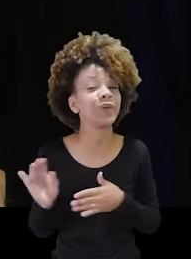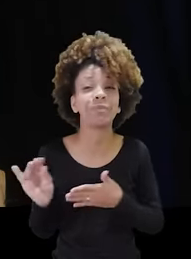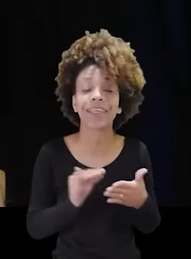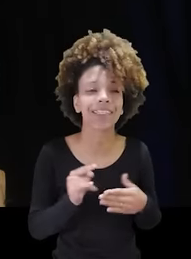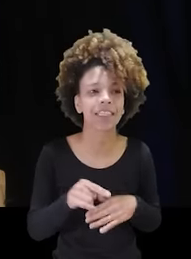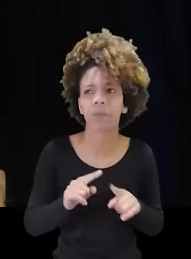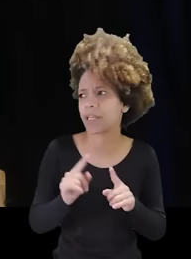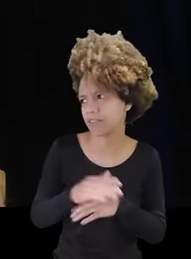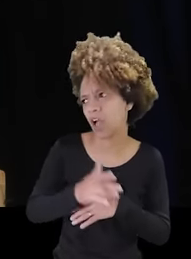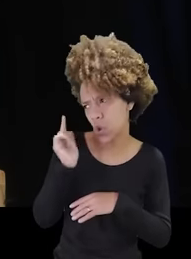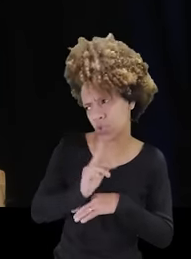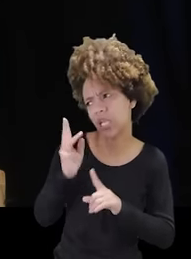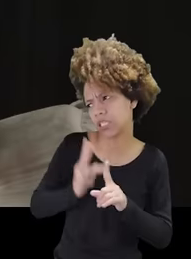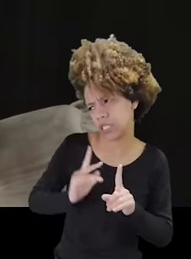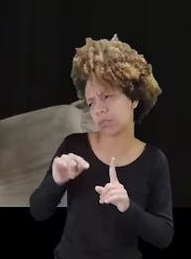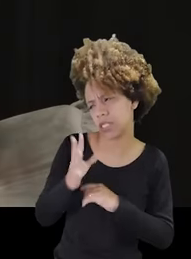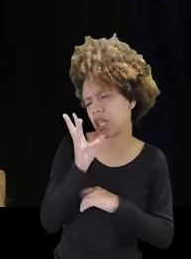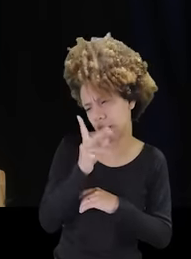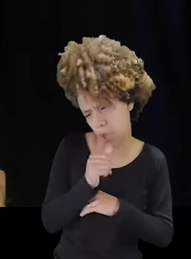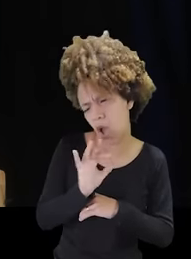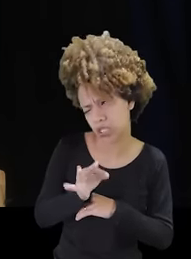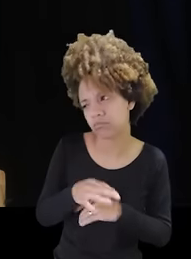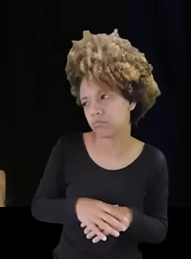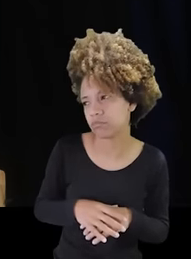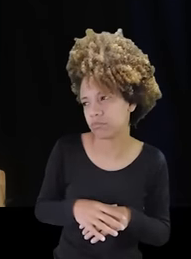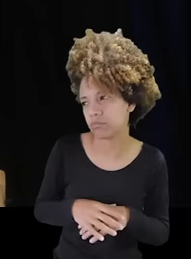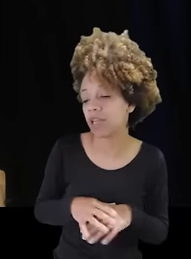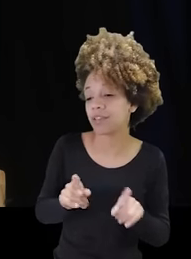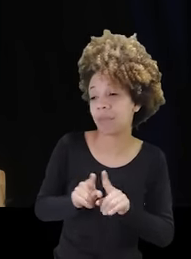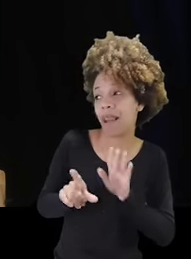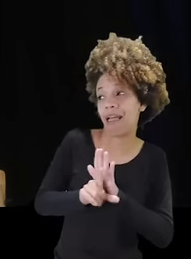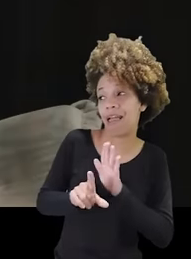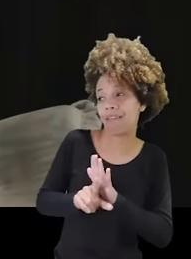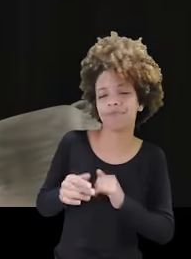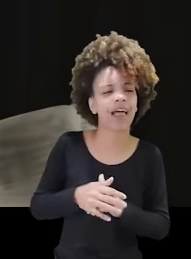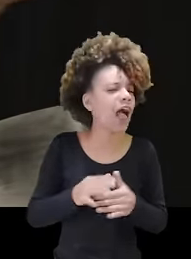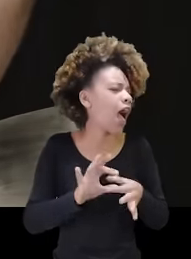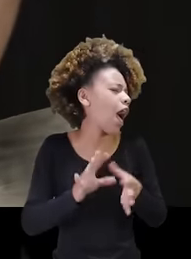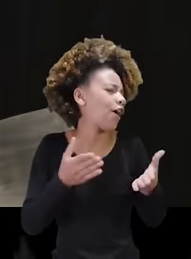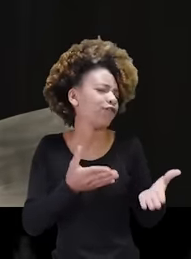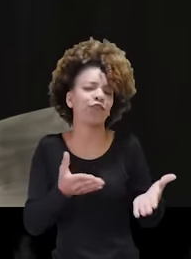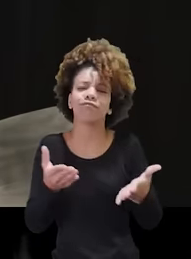isso aqui tem três meses demora um pouquinho viu isso que você tá legalizado